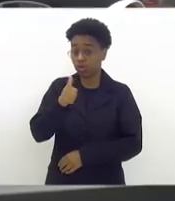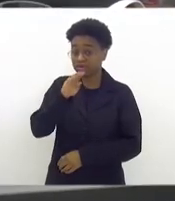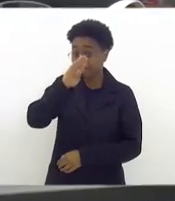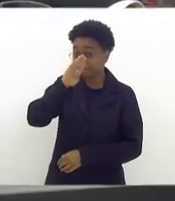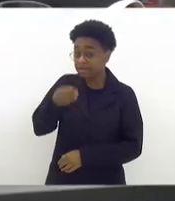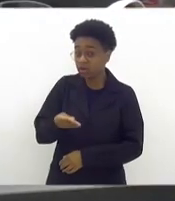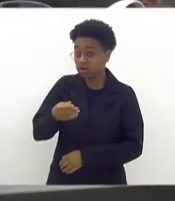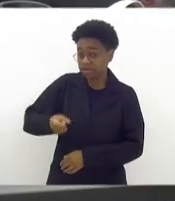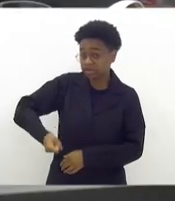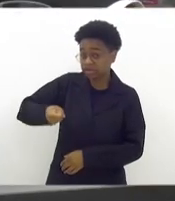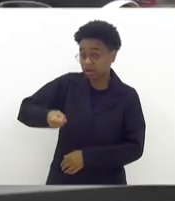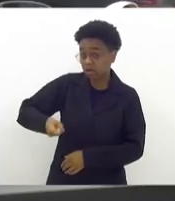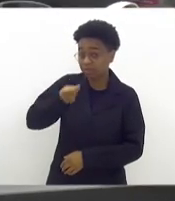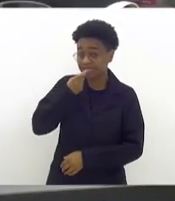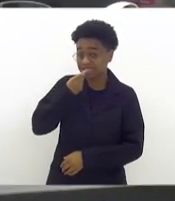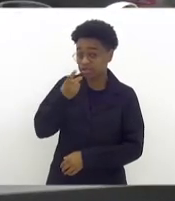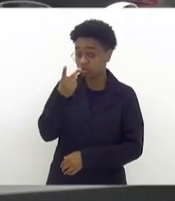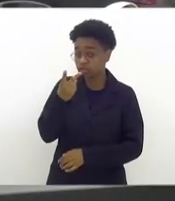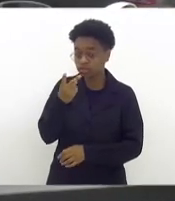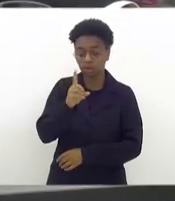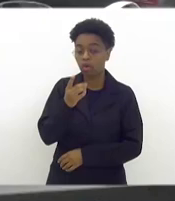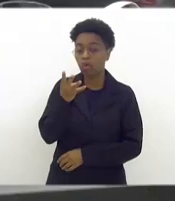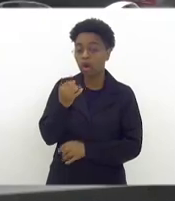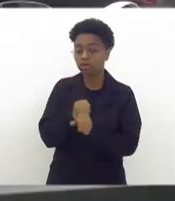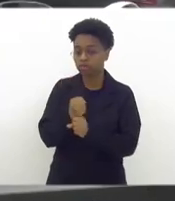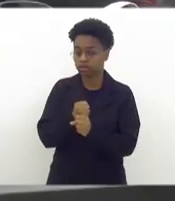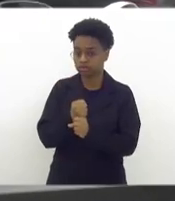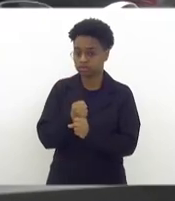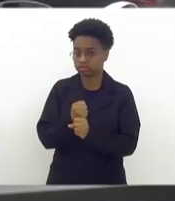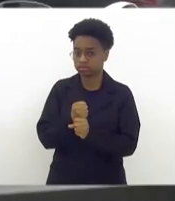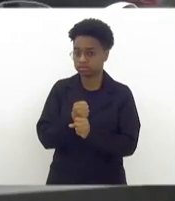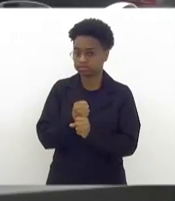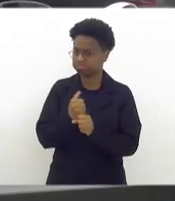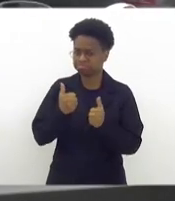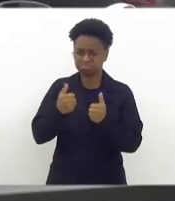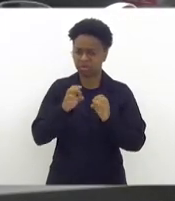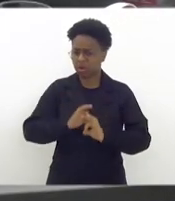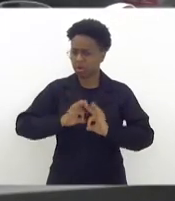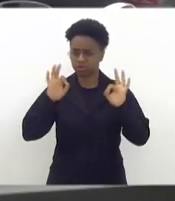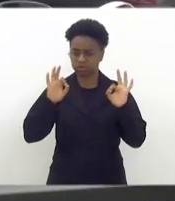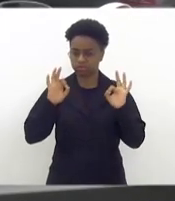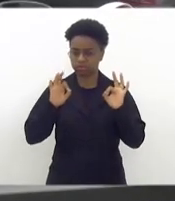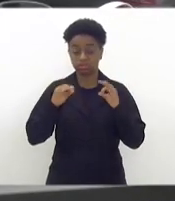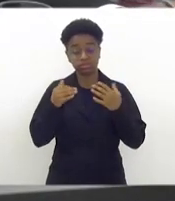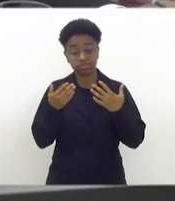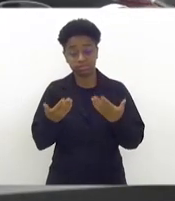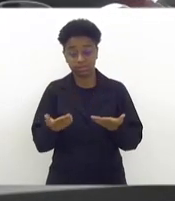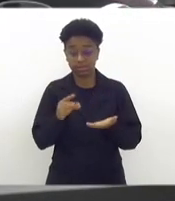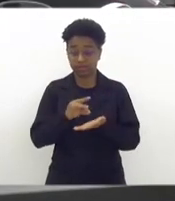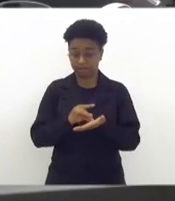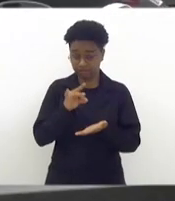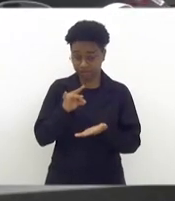de sacolas plásticas em 2 anos, em 4 anos de vigência. O maior sucesso ambiental. Então, na